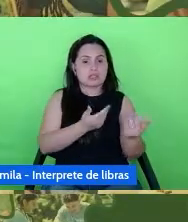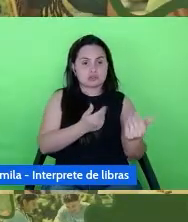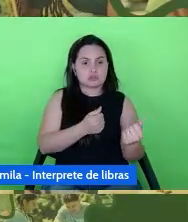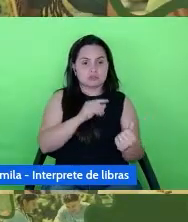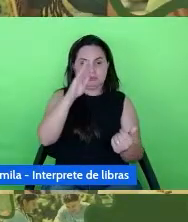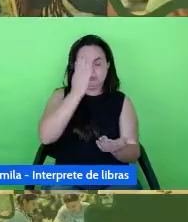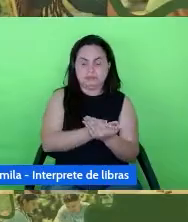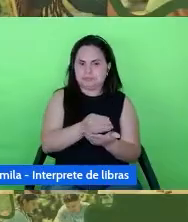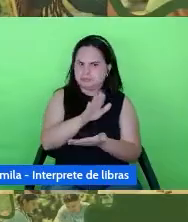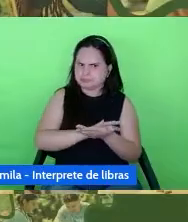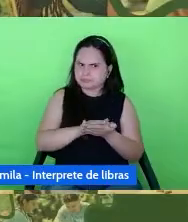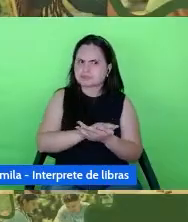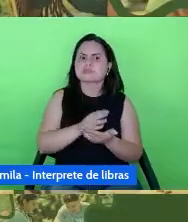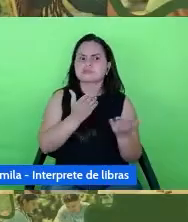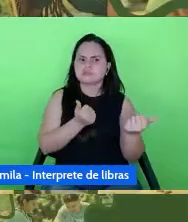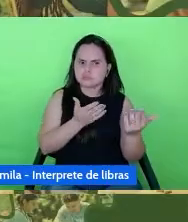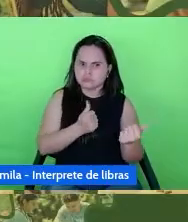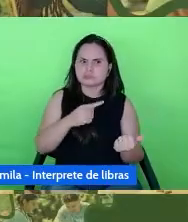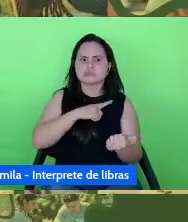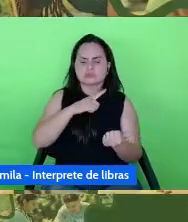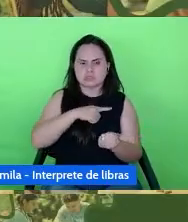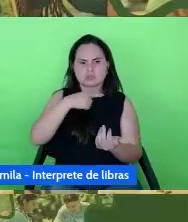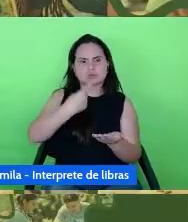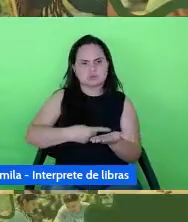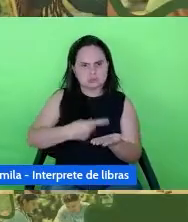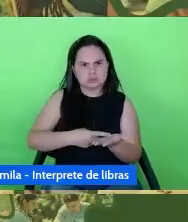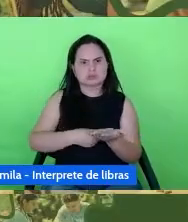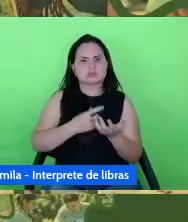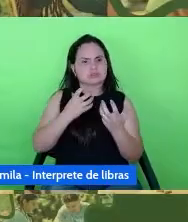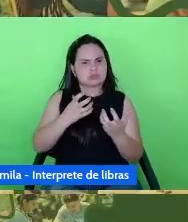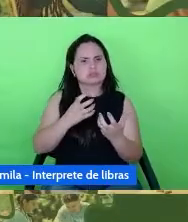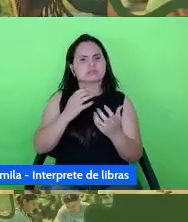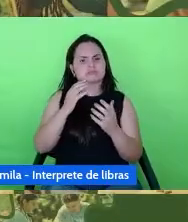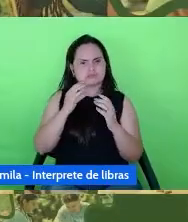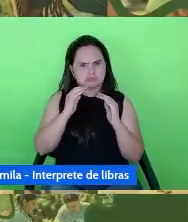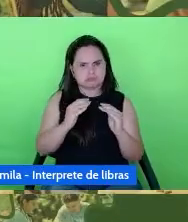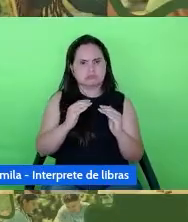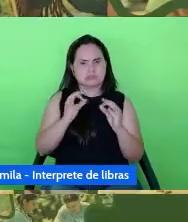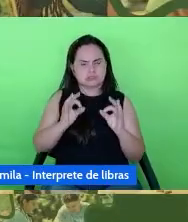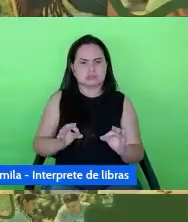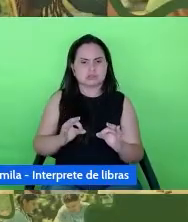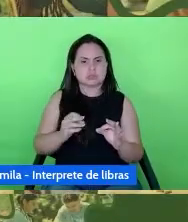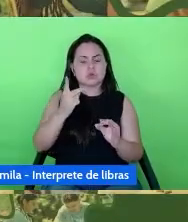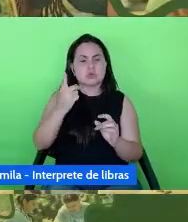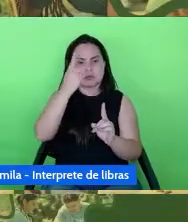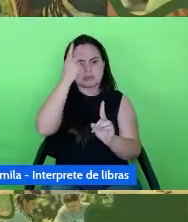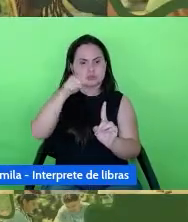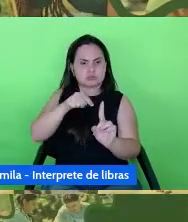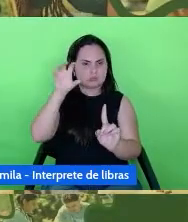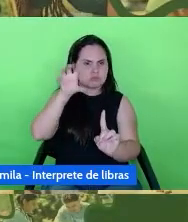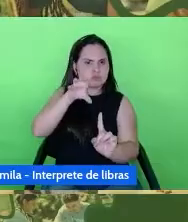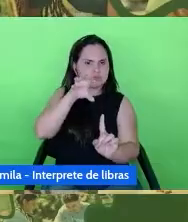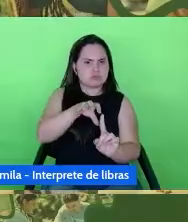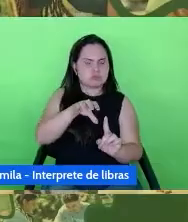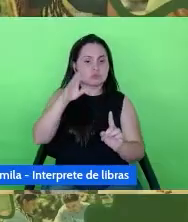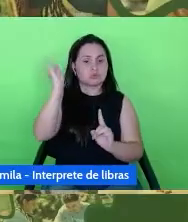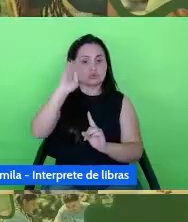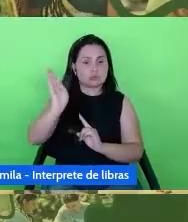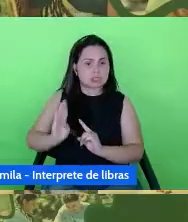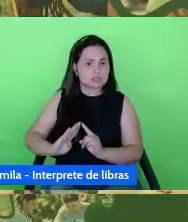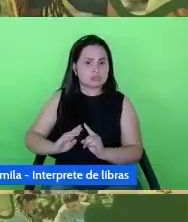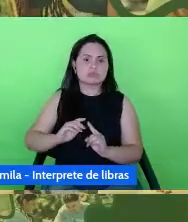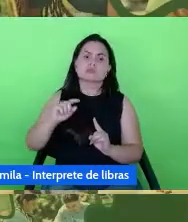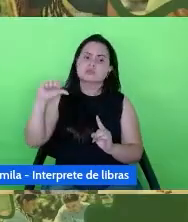em nada. Hoje tem muito jovem comprometido com muita coisa. Vão pegar uma pessoa aí que foi muito atacada aí recentemente no Brasil, muito